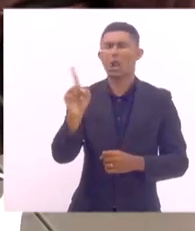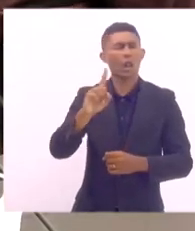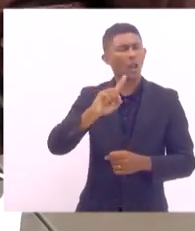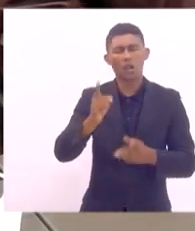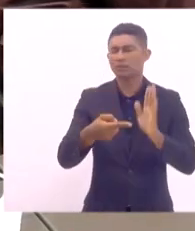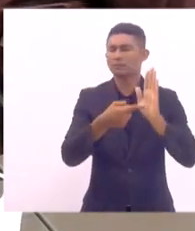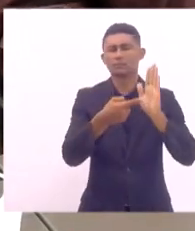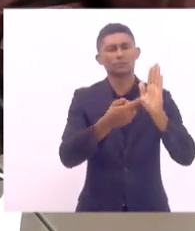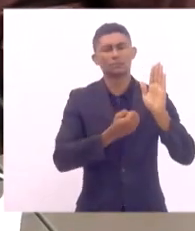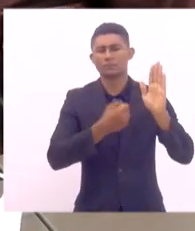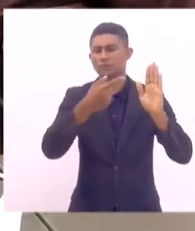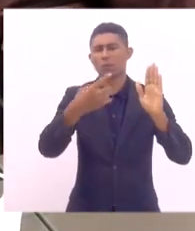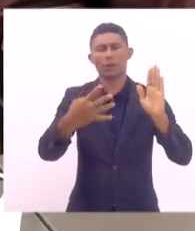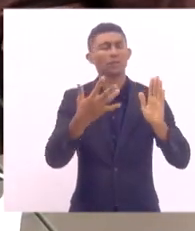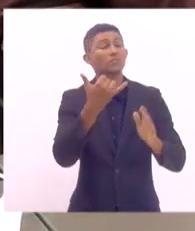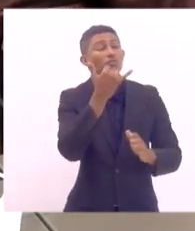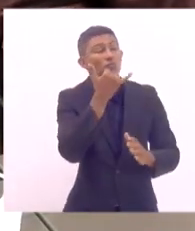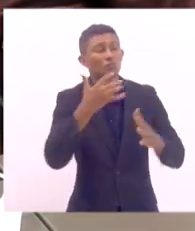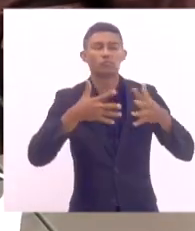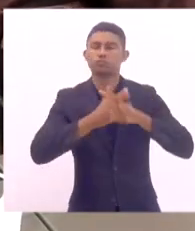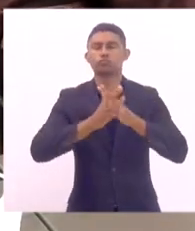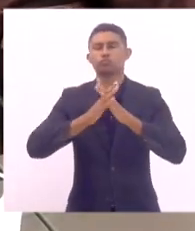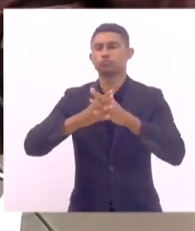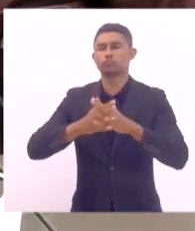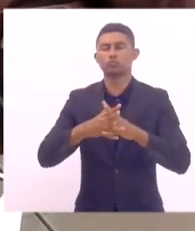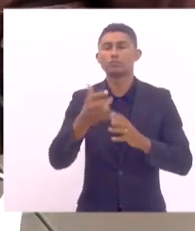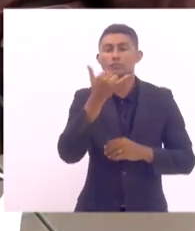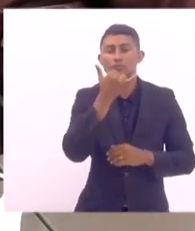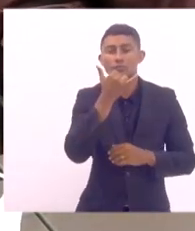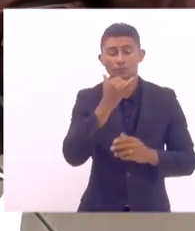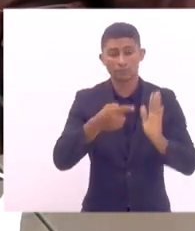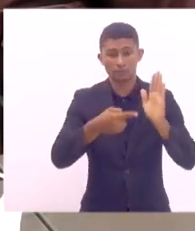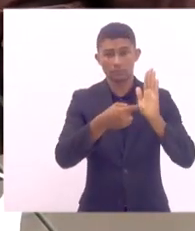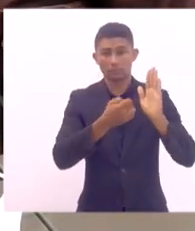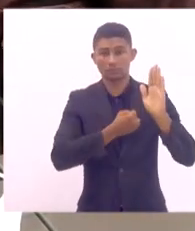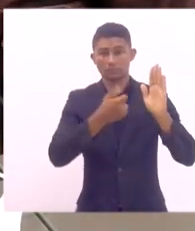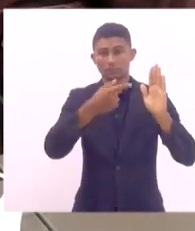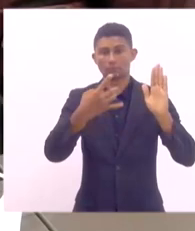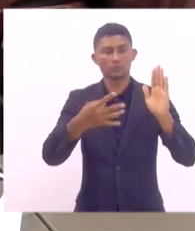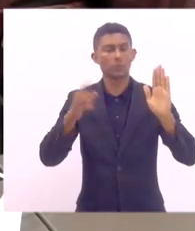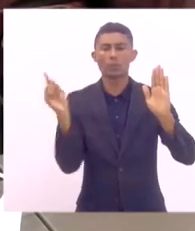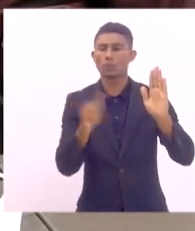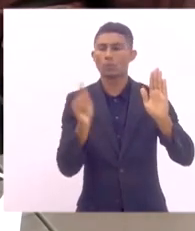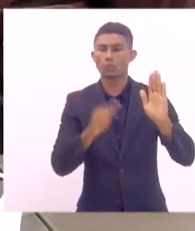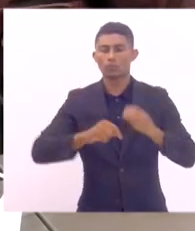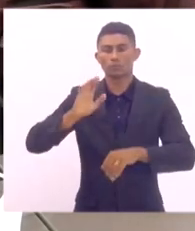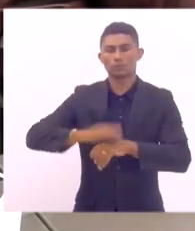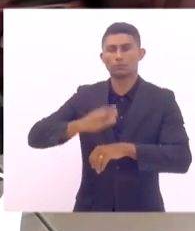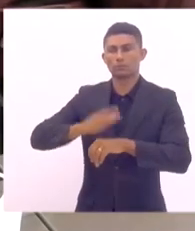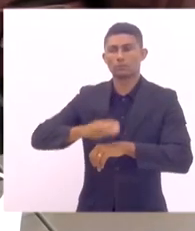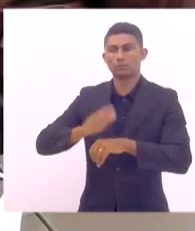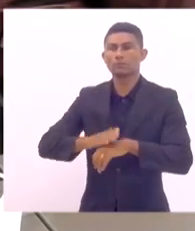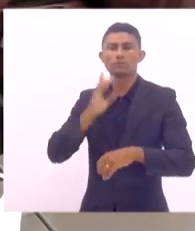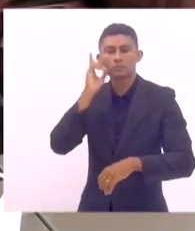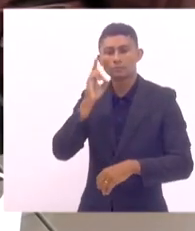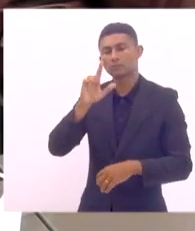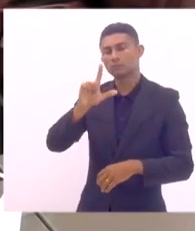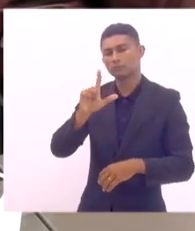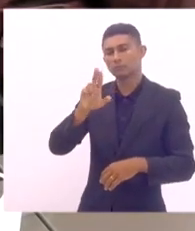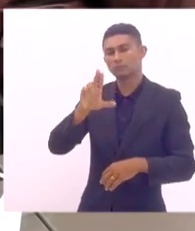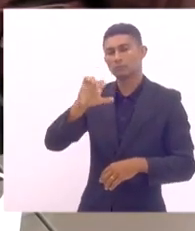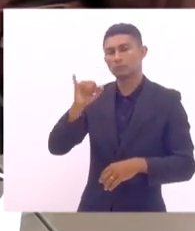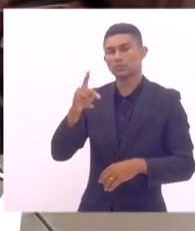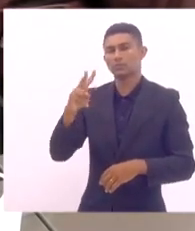o 24º. Desculpe. 24º foi de autoria da deputada Lucinha,